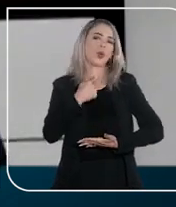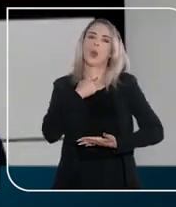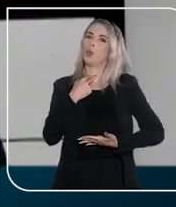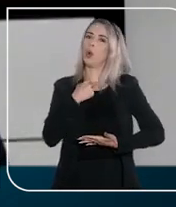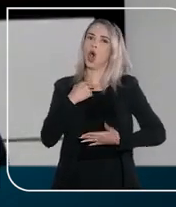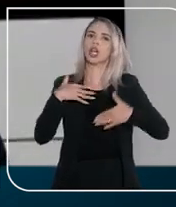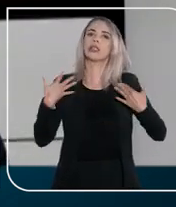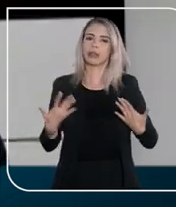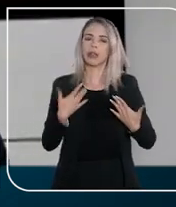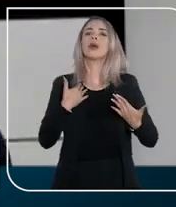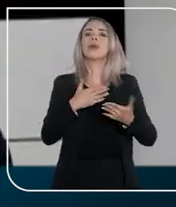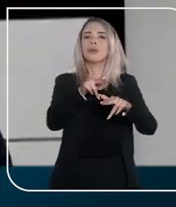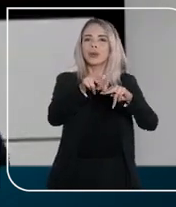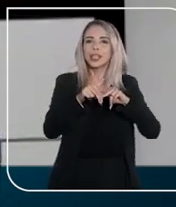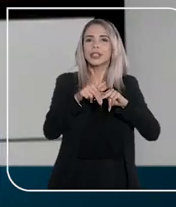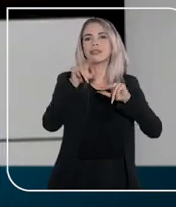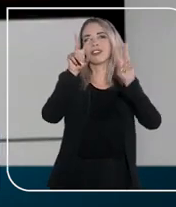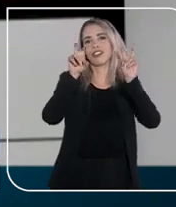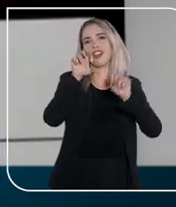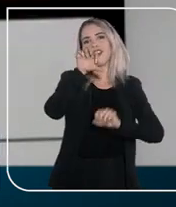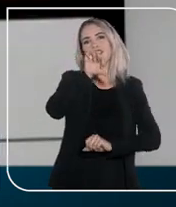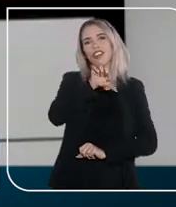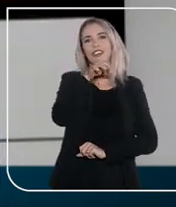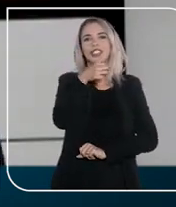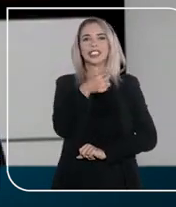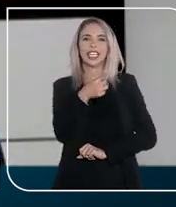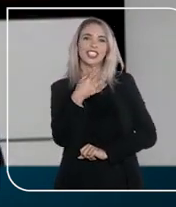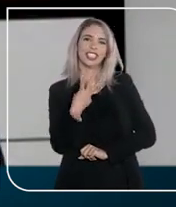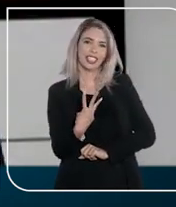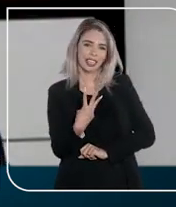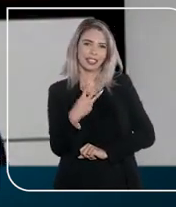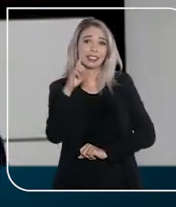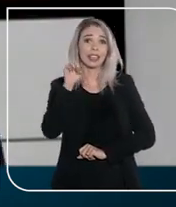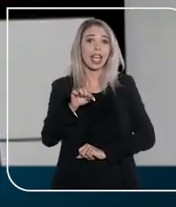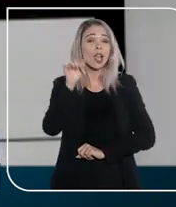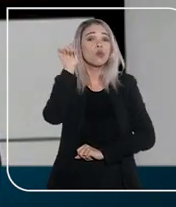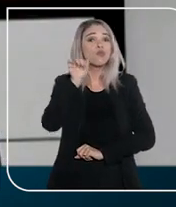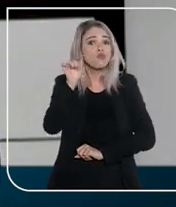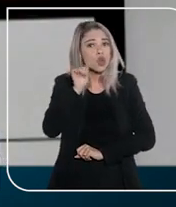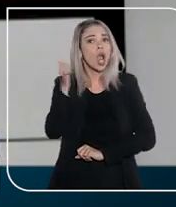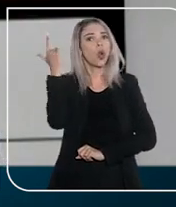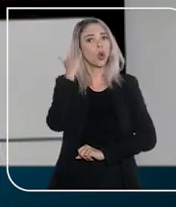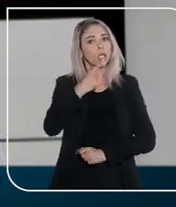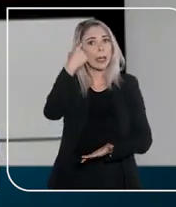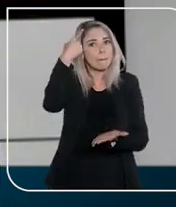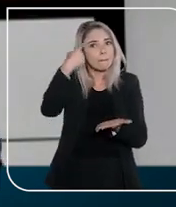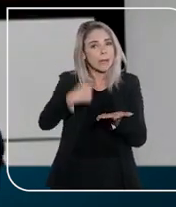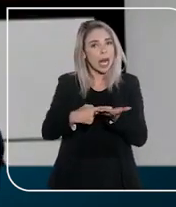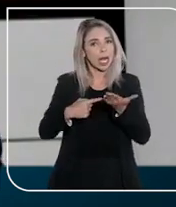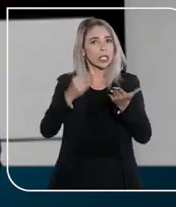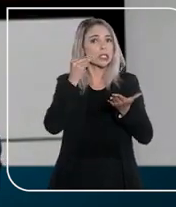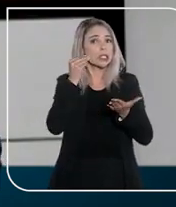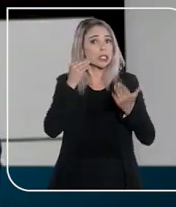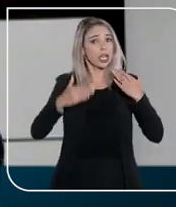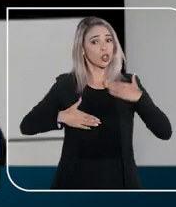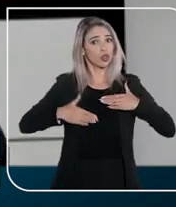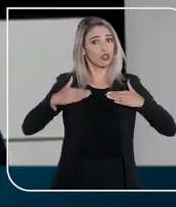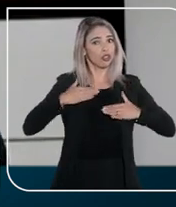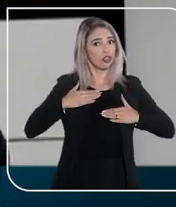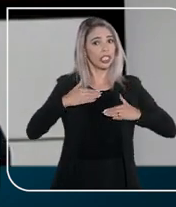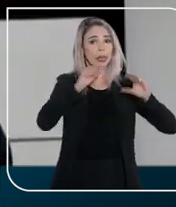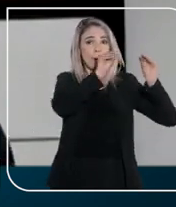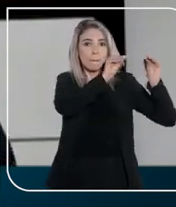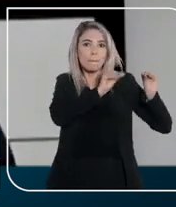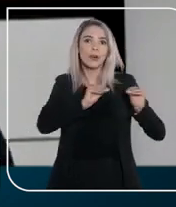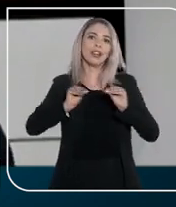Então, nasceu o tema 973, que deu essa possibilidade de a mulher conseguir remarcar o teste de aptidão física. Porque,